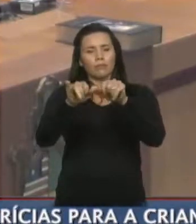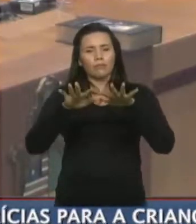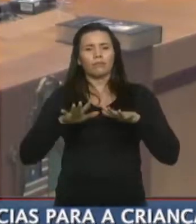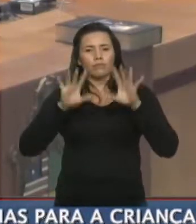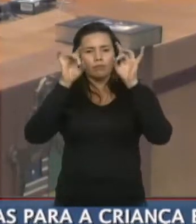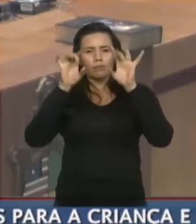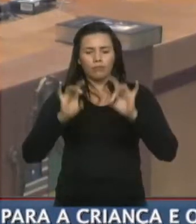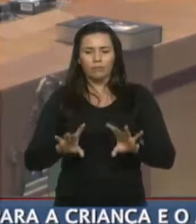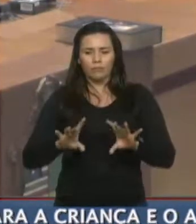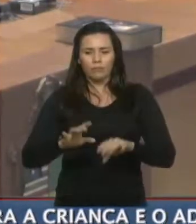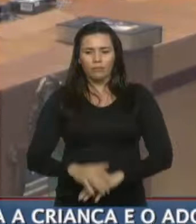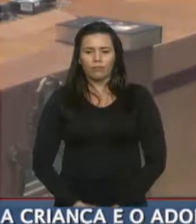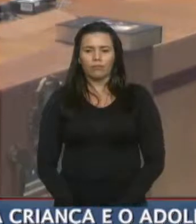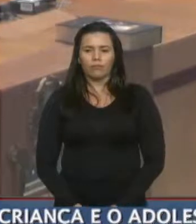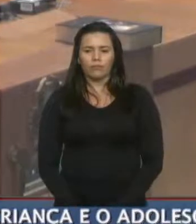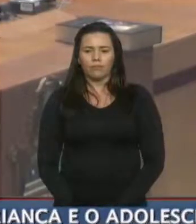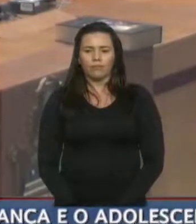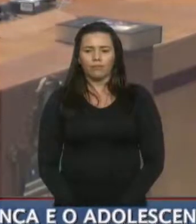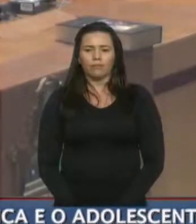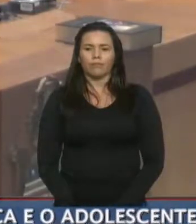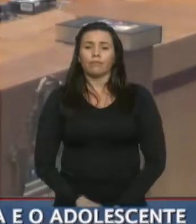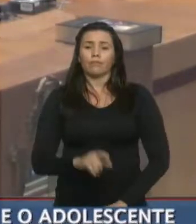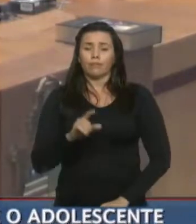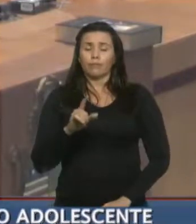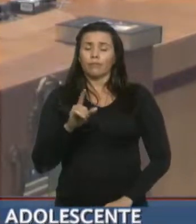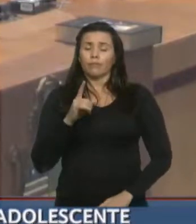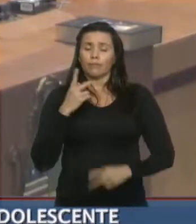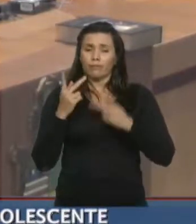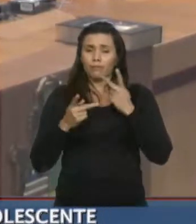que falará em nome do Poder Legislativo.